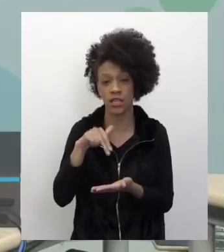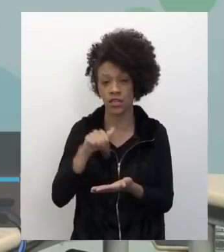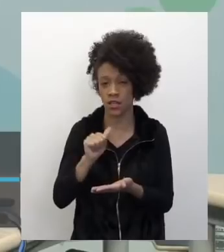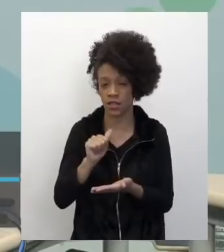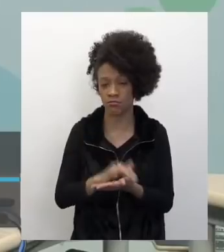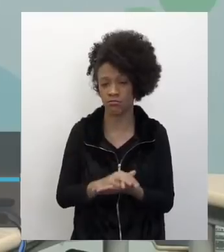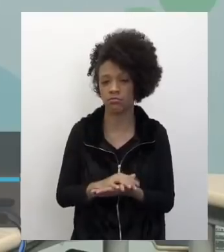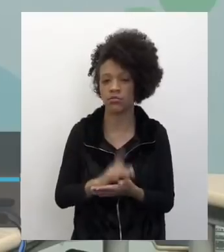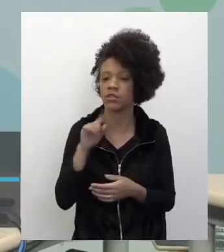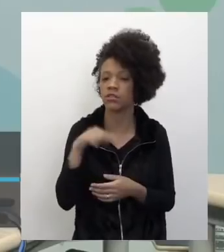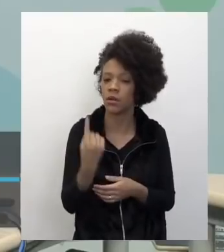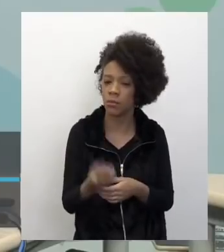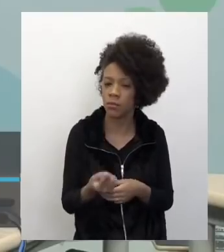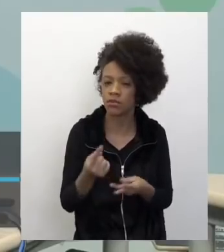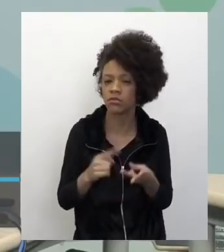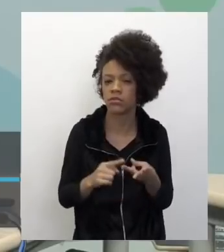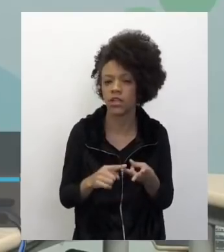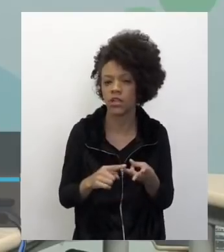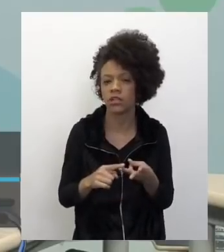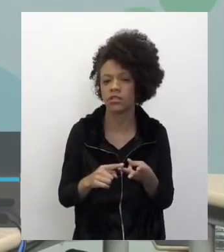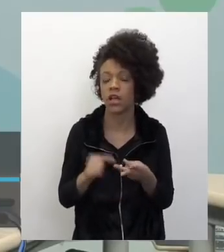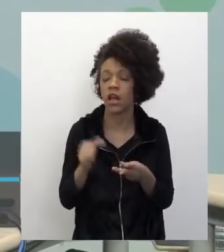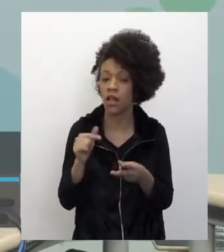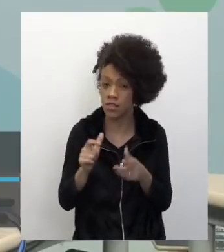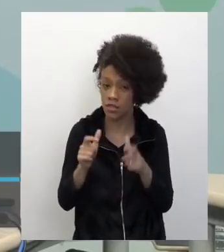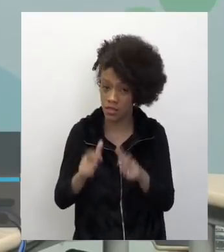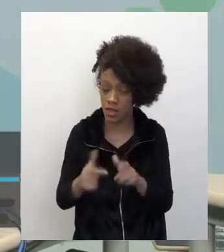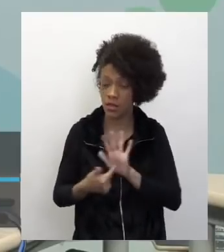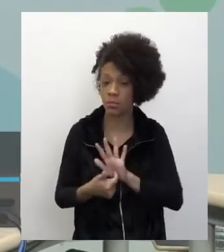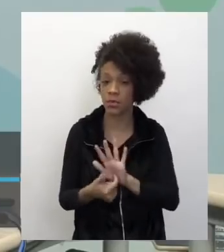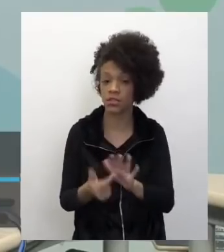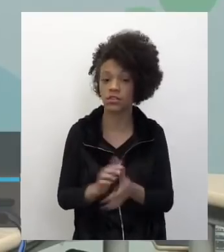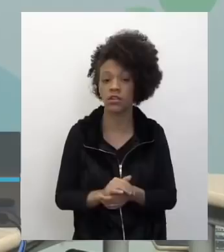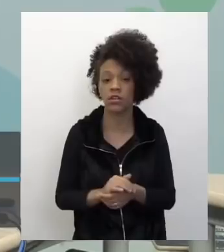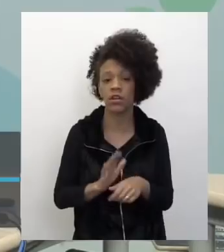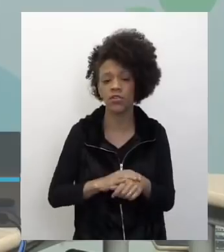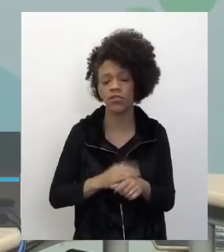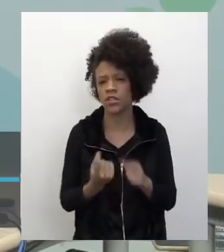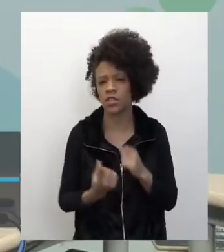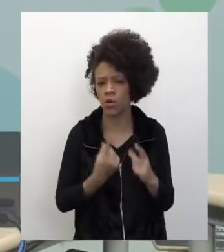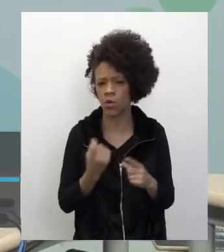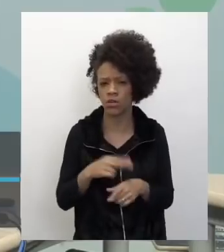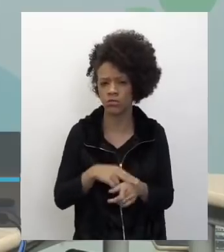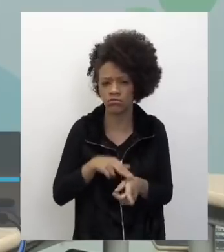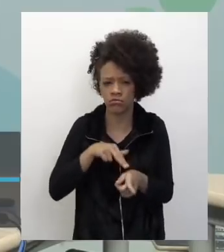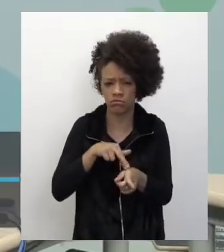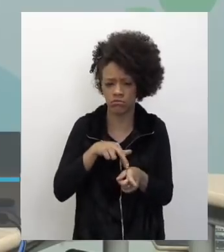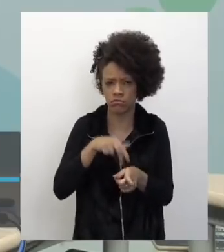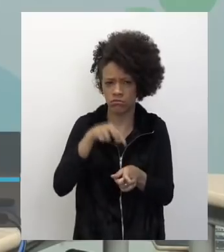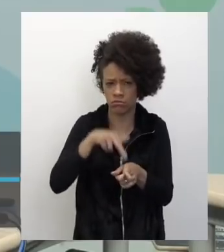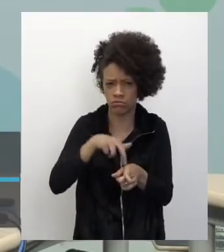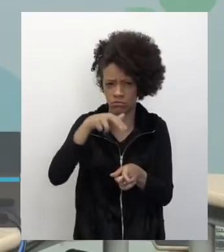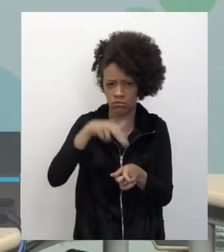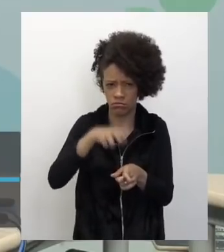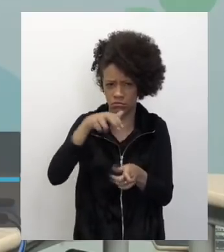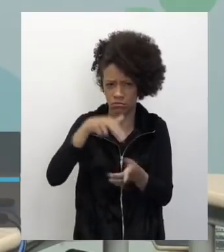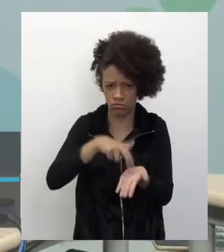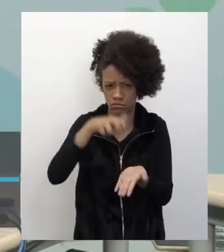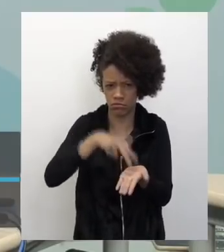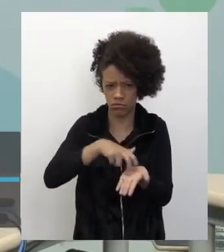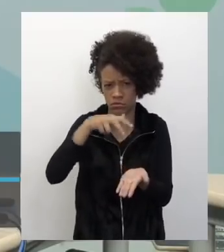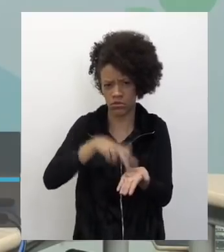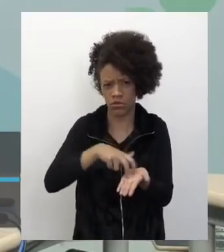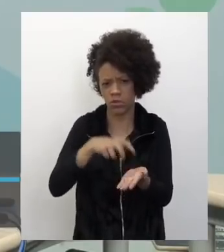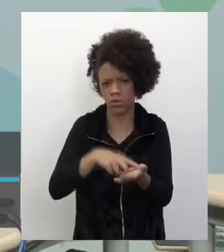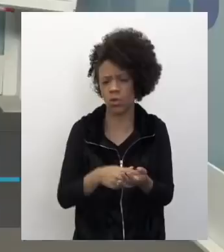Depois, né, o aparelho mesmo, nessa apresentação, eu fiz algumas evoluções em cama elástica, claro, né, tudo com lonja, né,